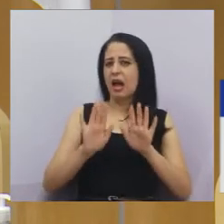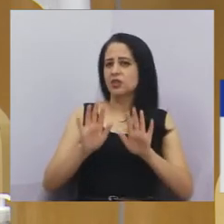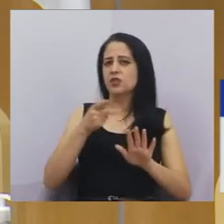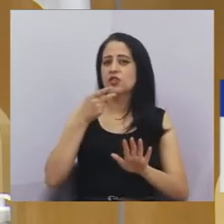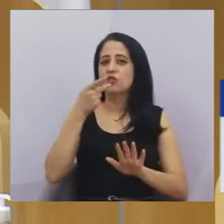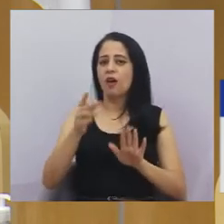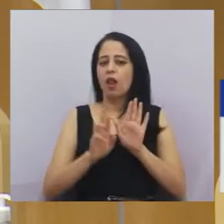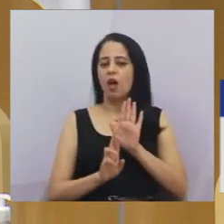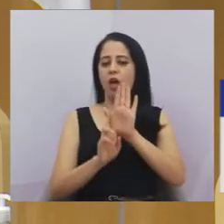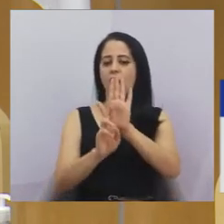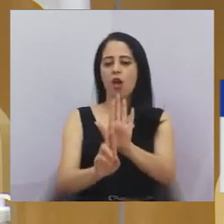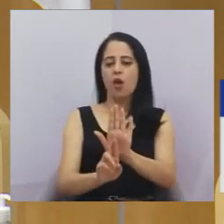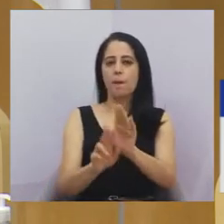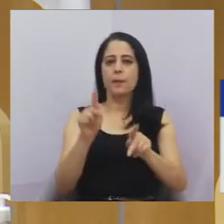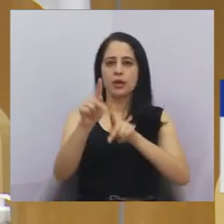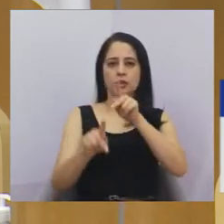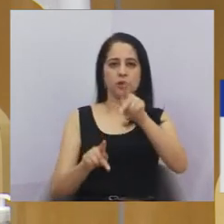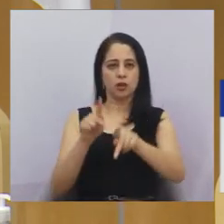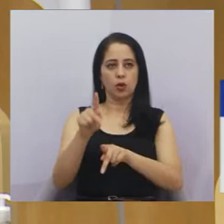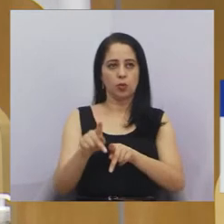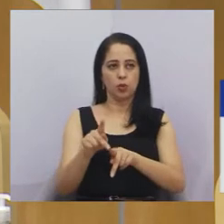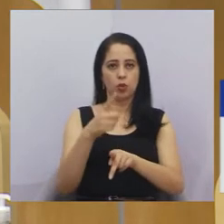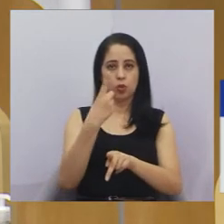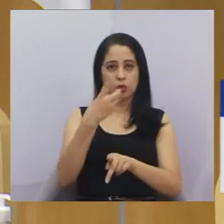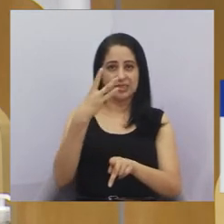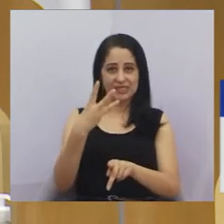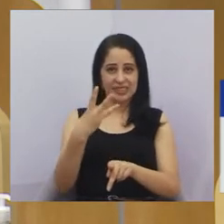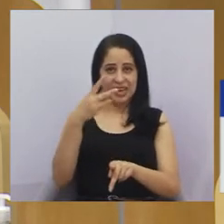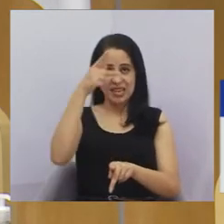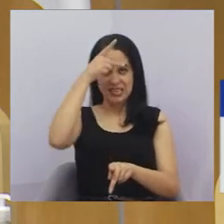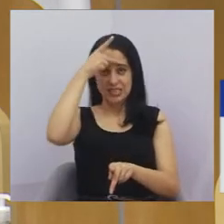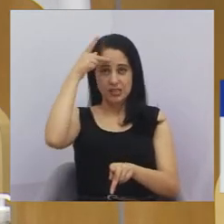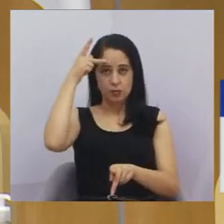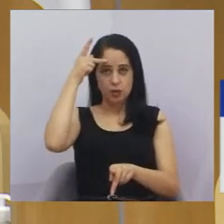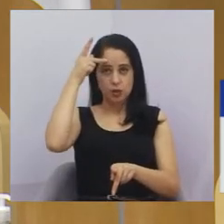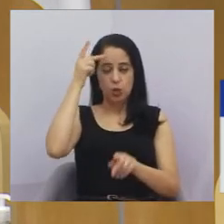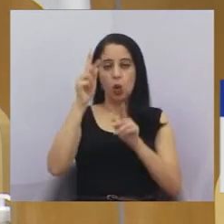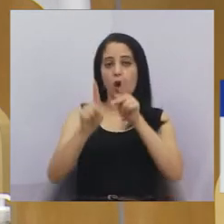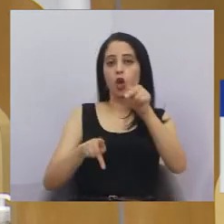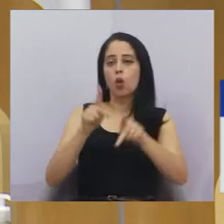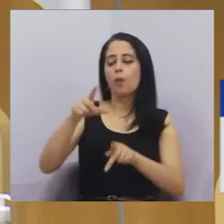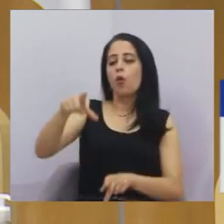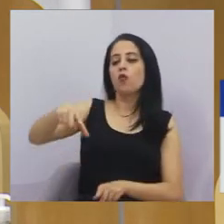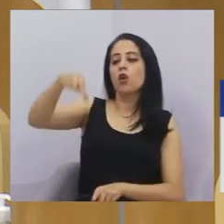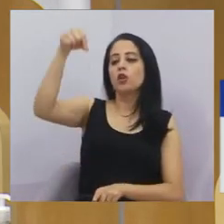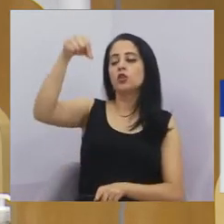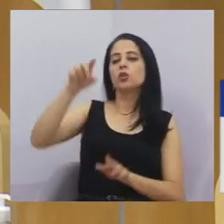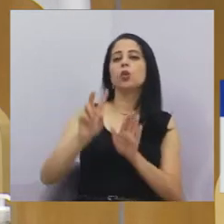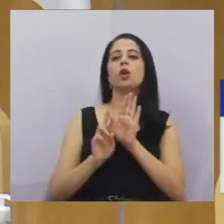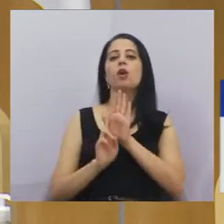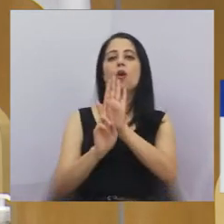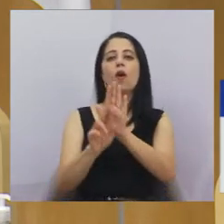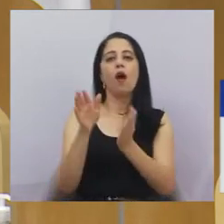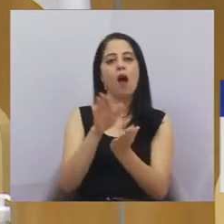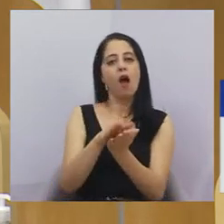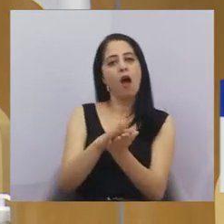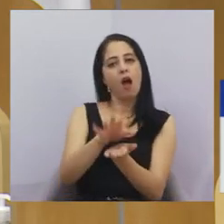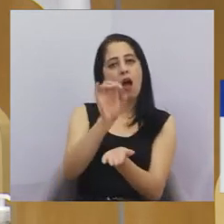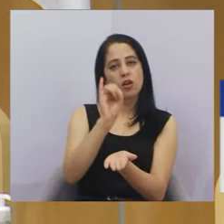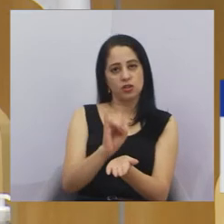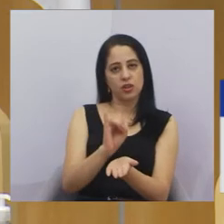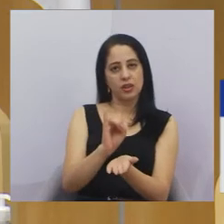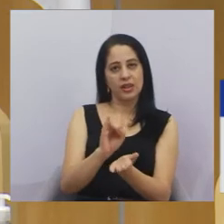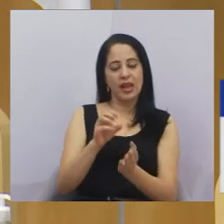do povo, de 13 pessoas escolhidas para representar uma cidade de mais